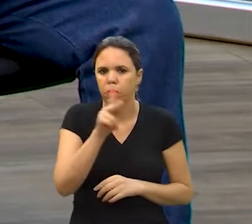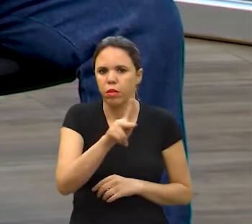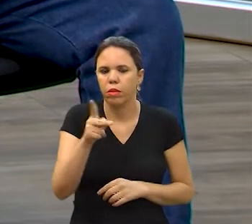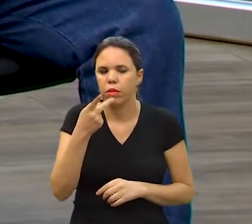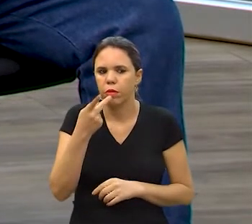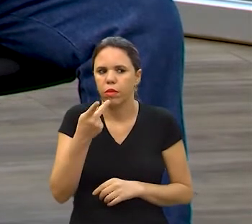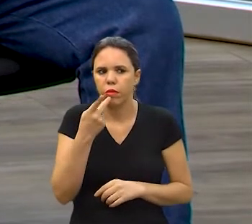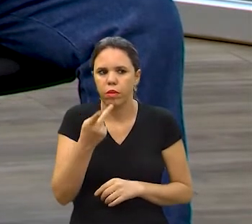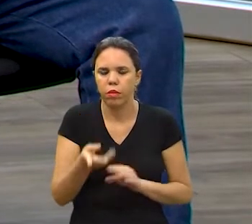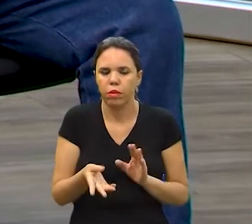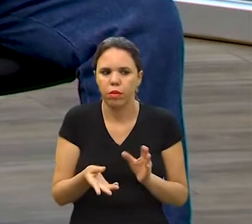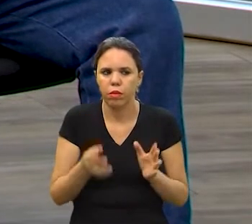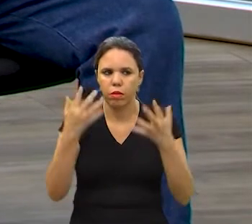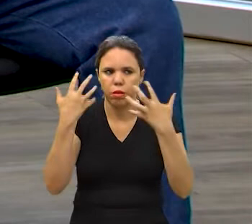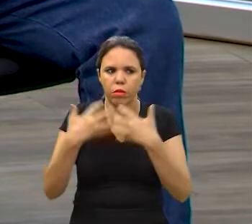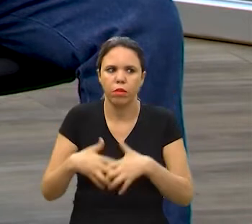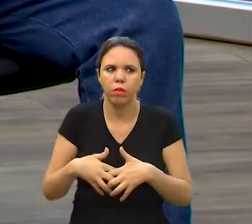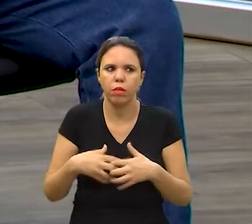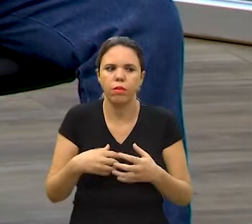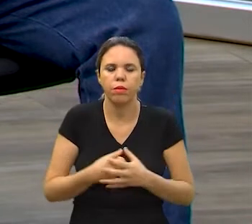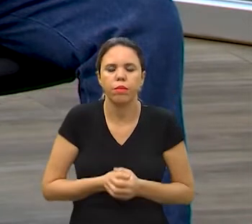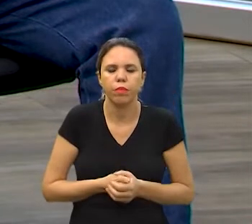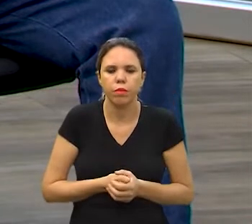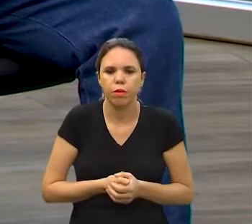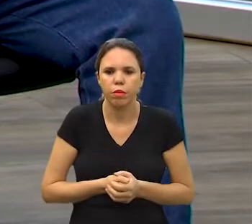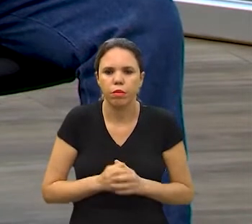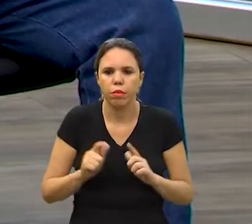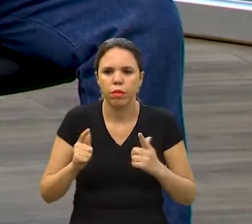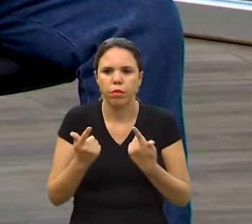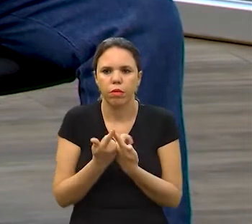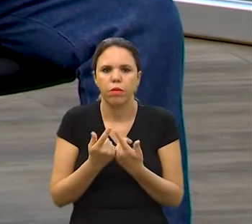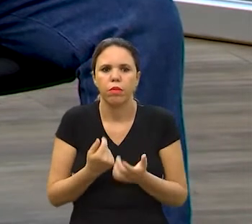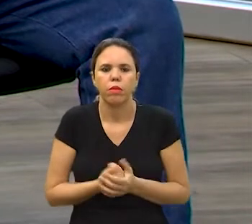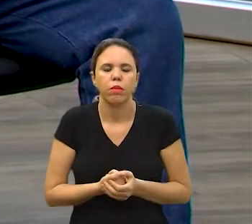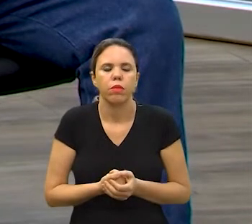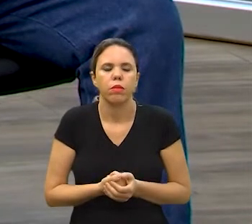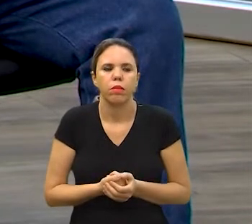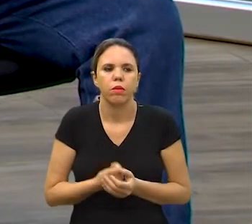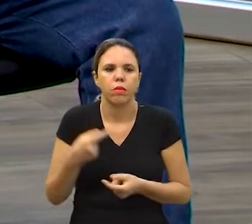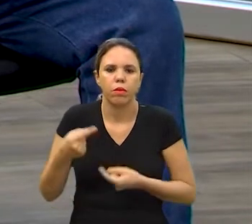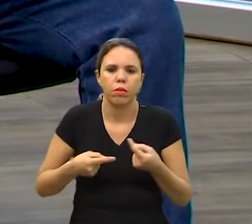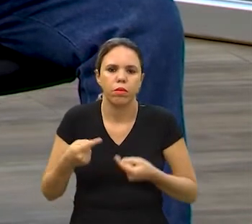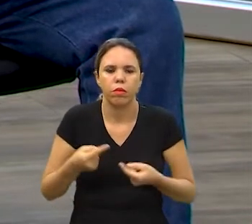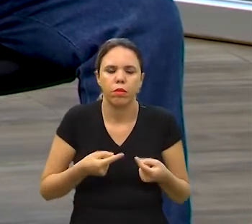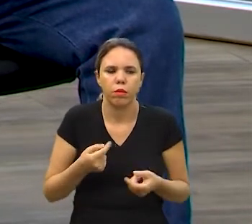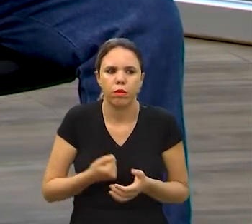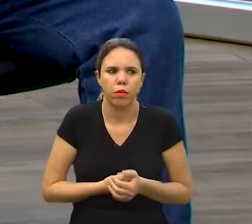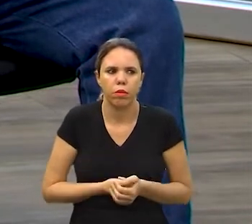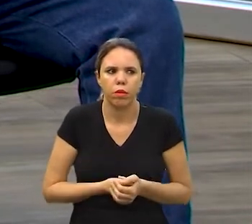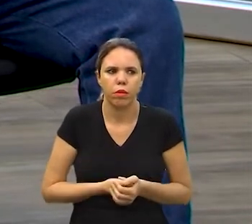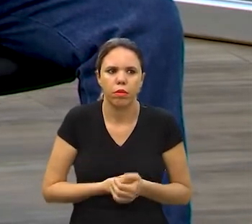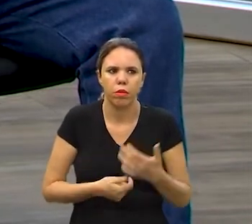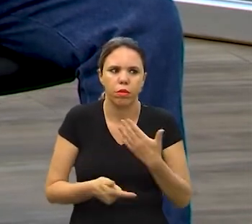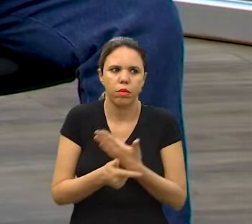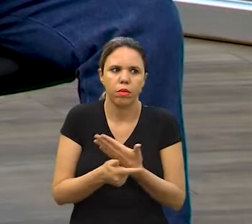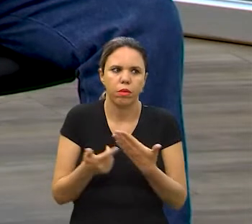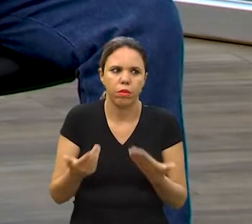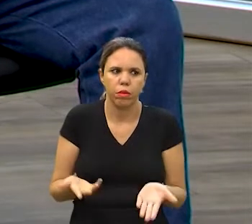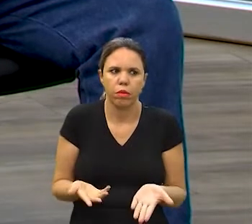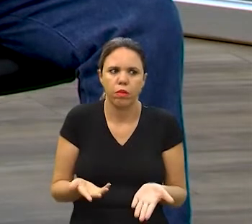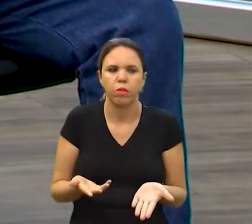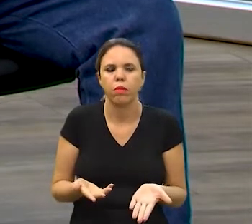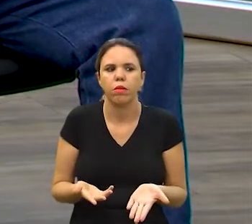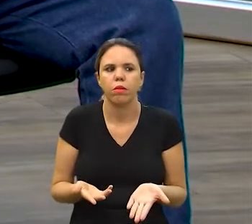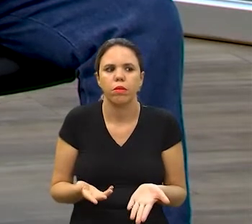até o professor falou muito de reflexivo, né? Não sei se é grupo reflexivo, né, que ele falou de discutir. É uma das